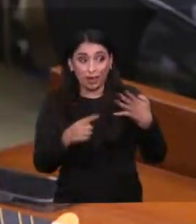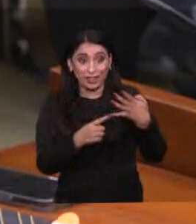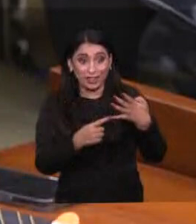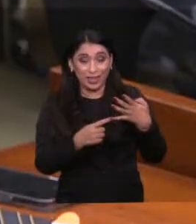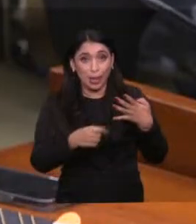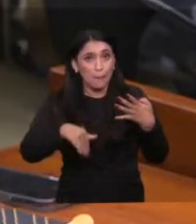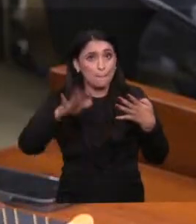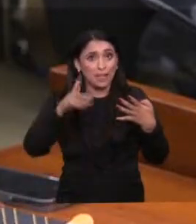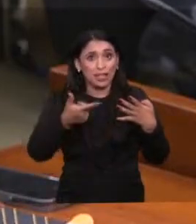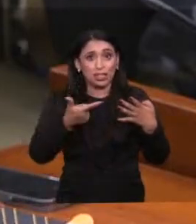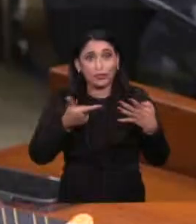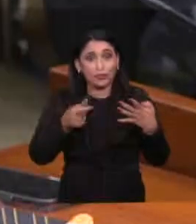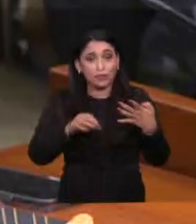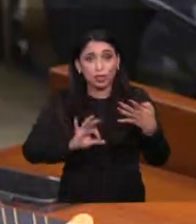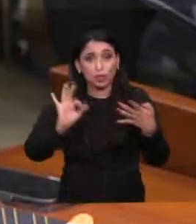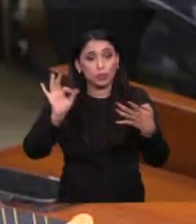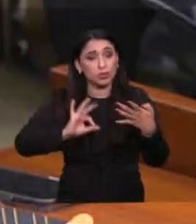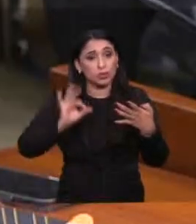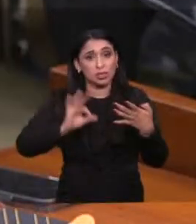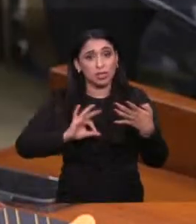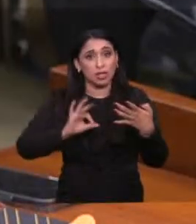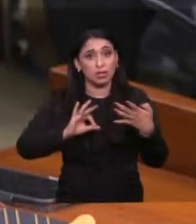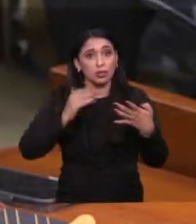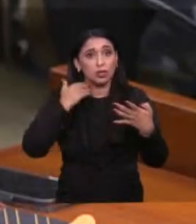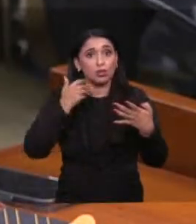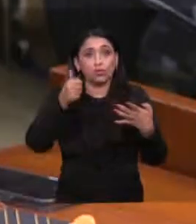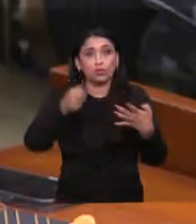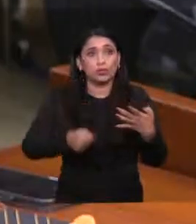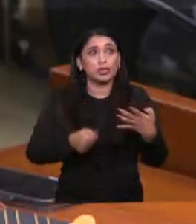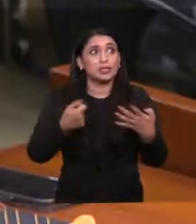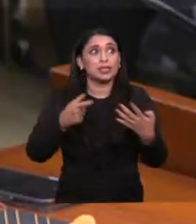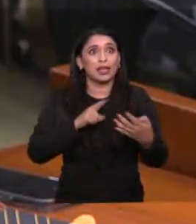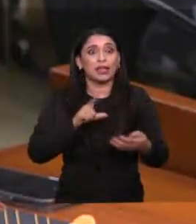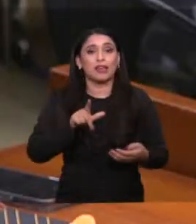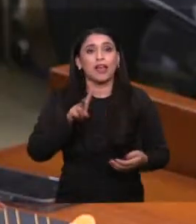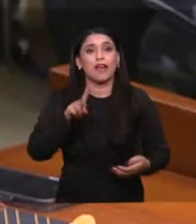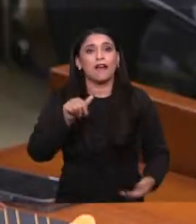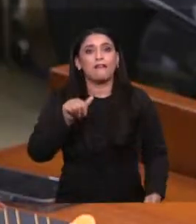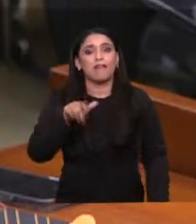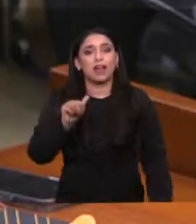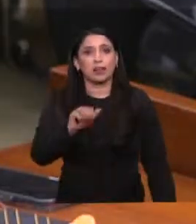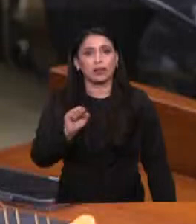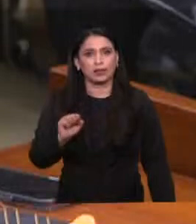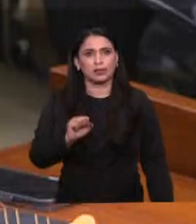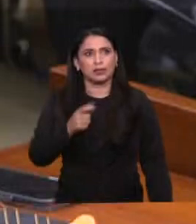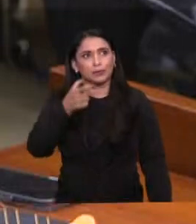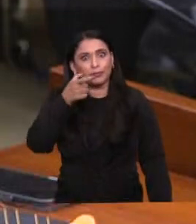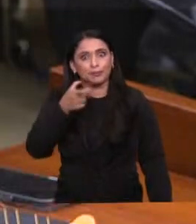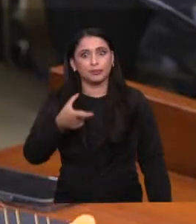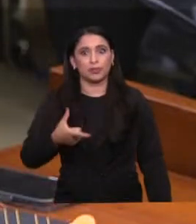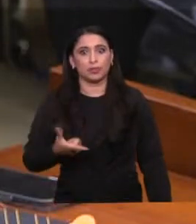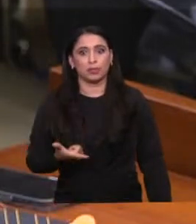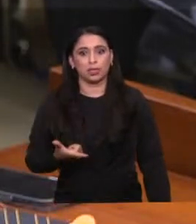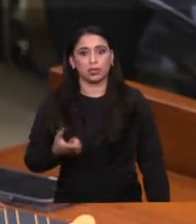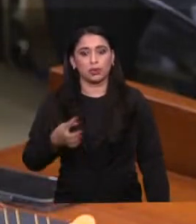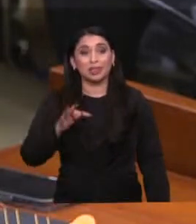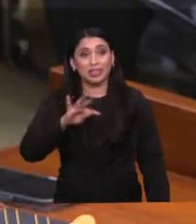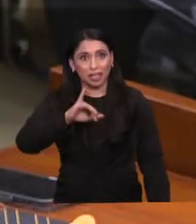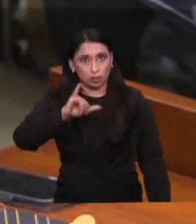são mais de 20% de cargos de juízes vagos. E esse dado, ministro Fux, me chamou muito a atenção. O TJ do